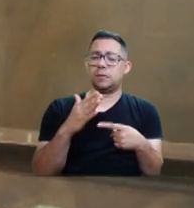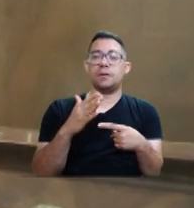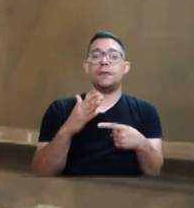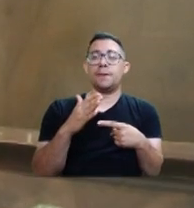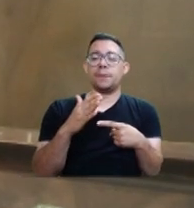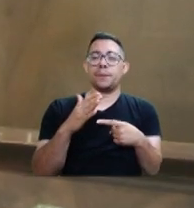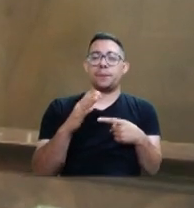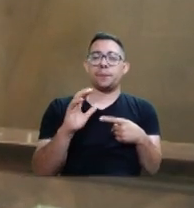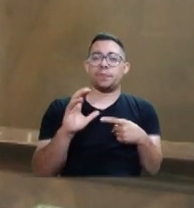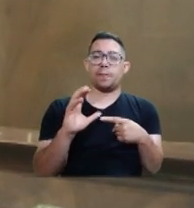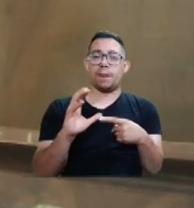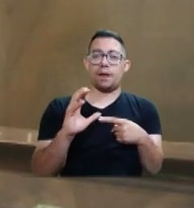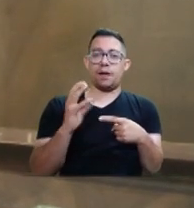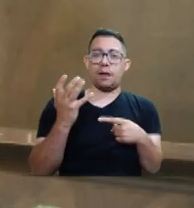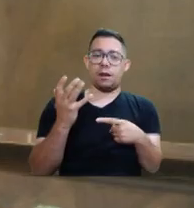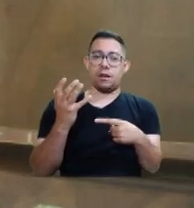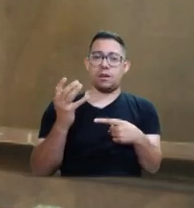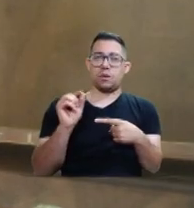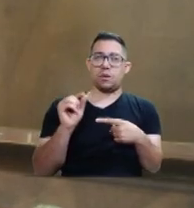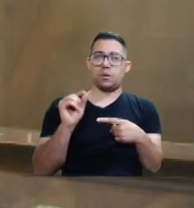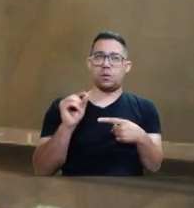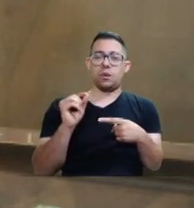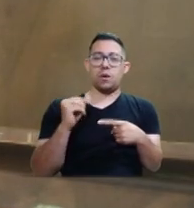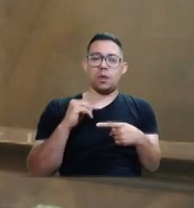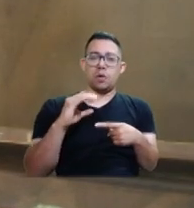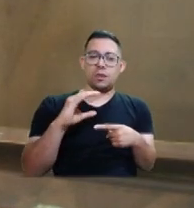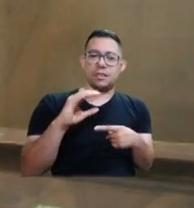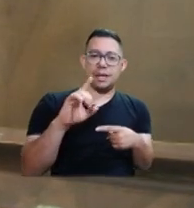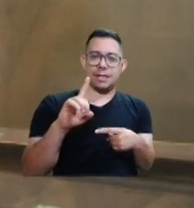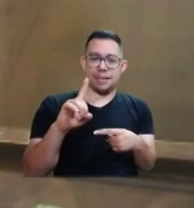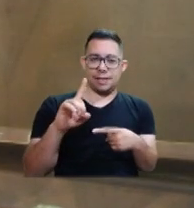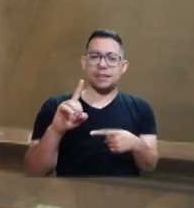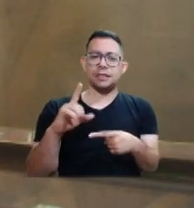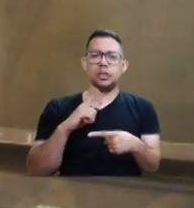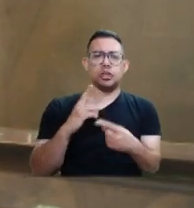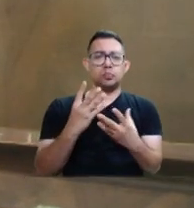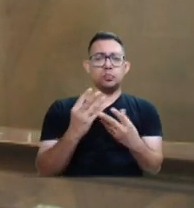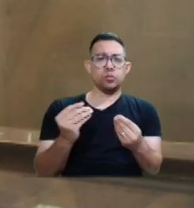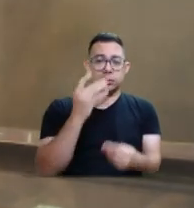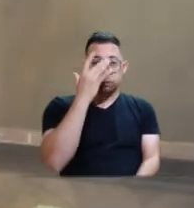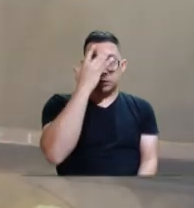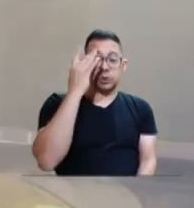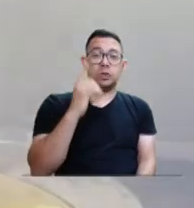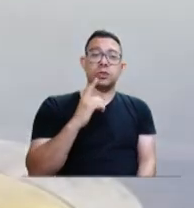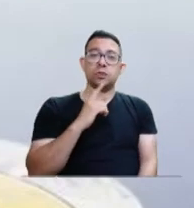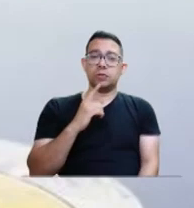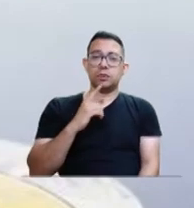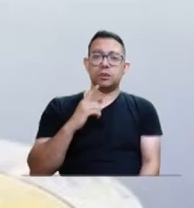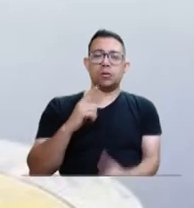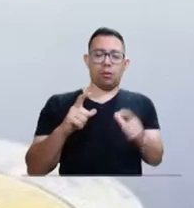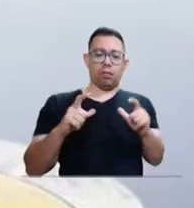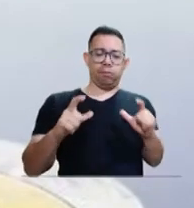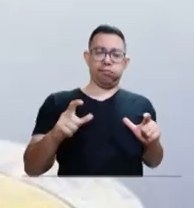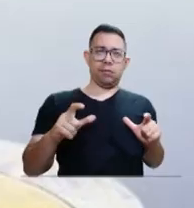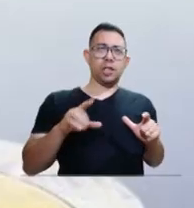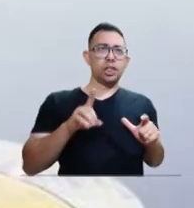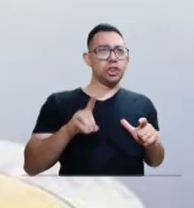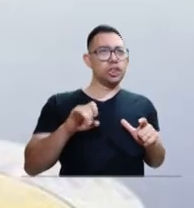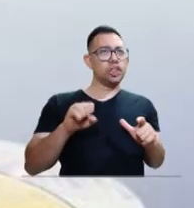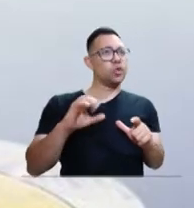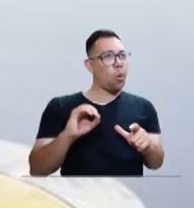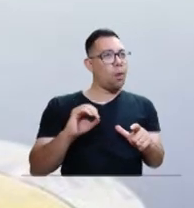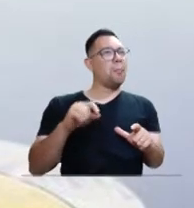dos anos 90, né, 92, quando chegou o CD, né? Todo mundo tinha só, inclusive